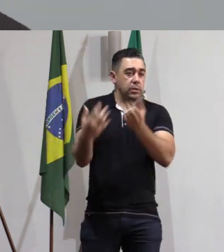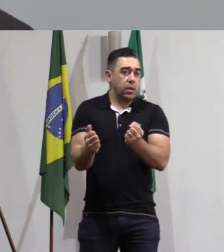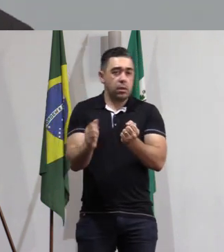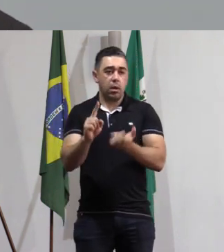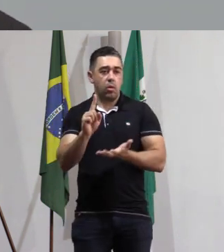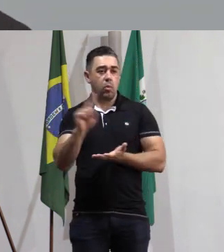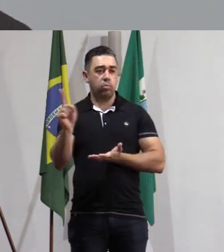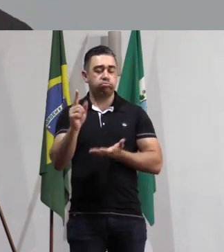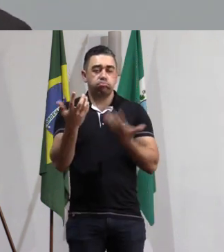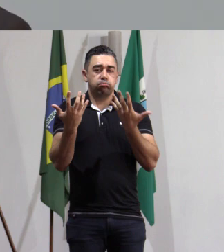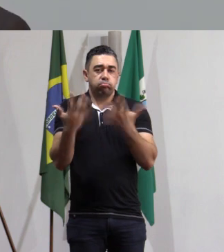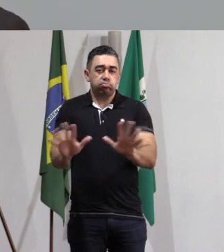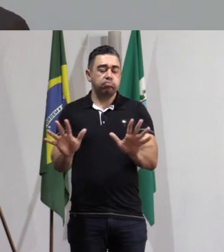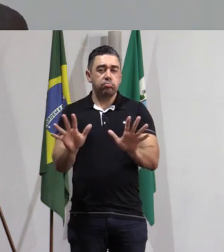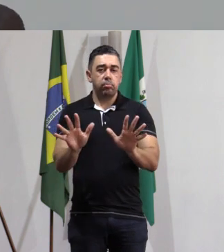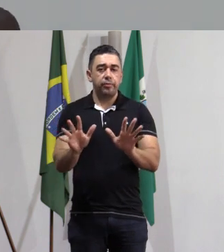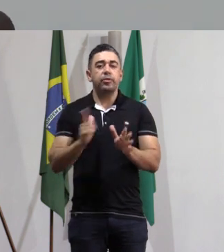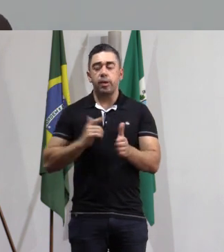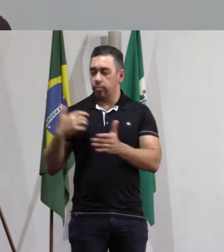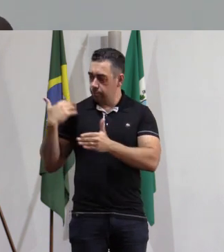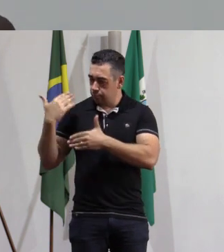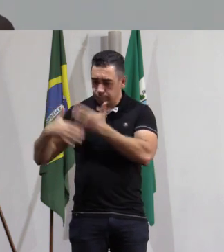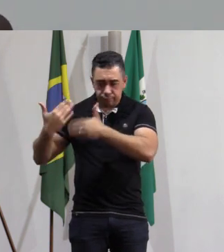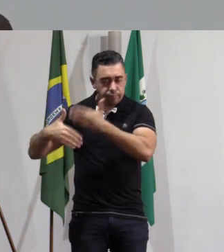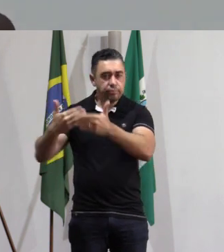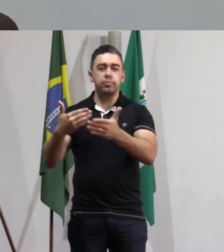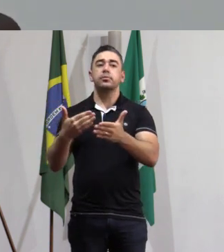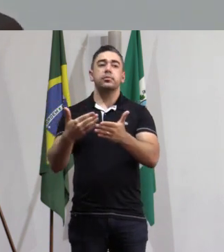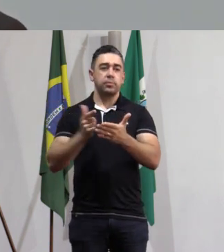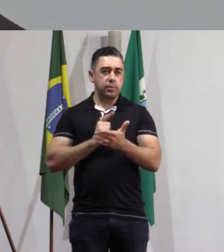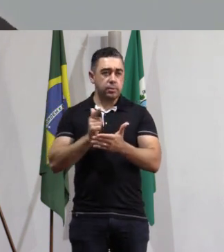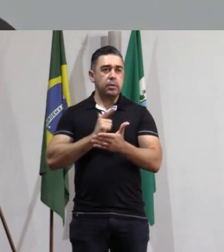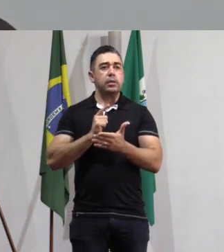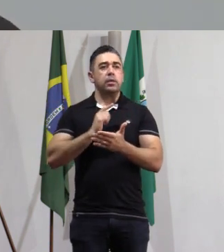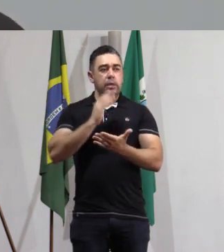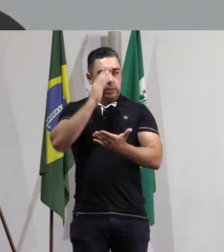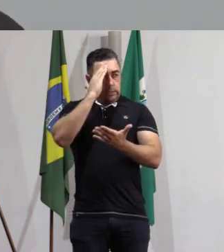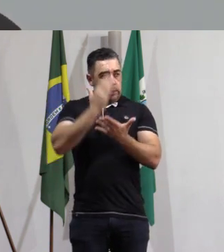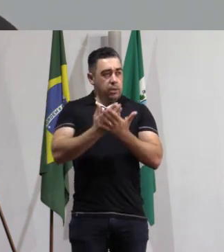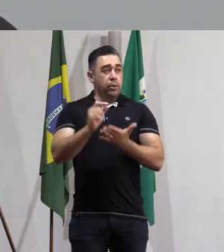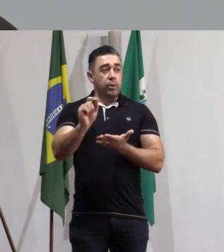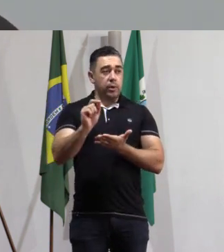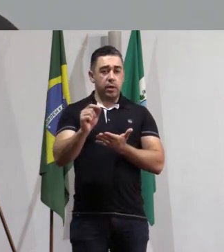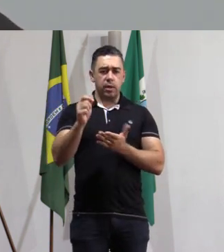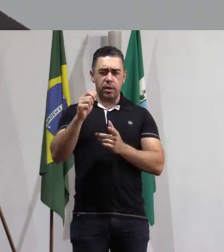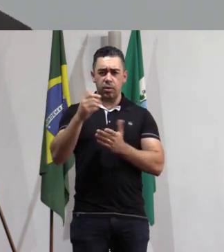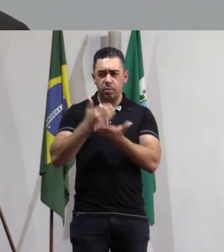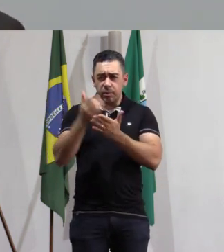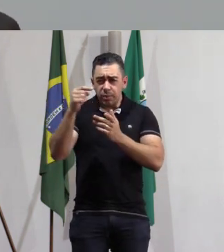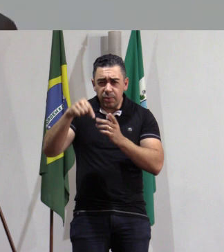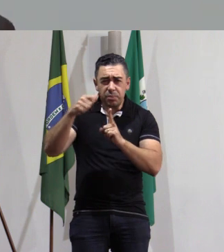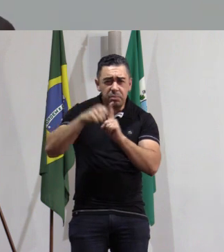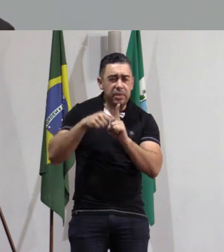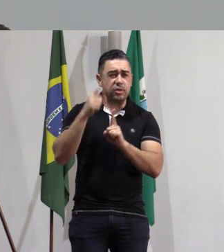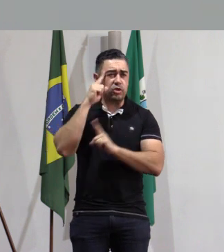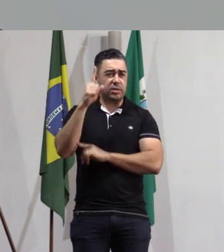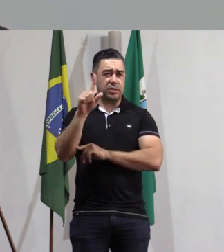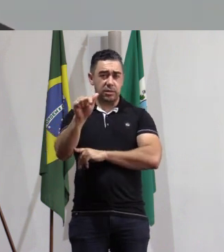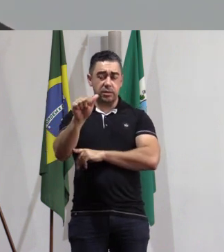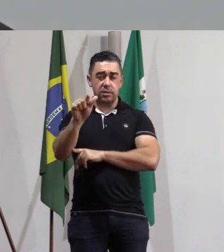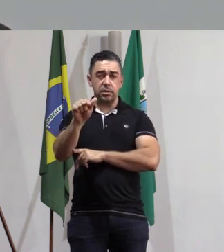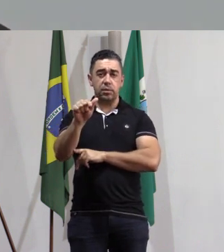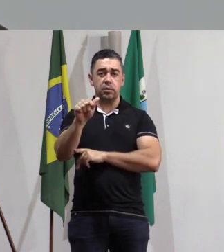adesão. Temos um processo longo, portanto, que, creio, já começou nesse mês, desde o dia 17, a professora